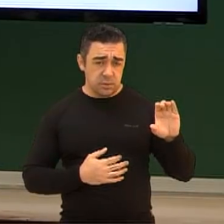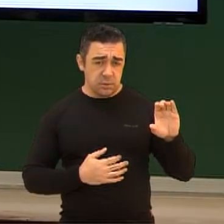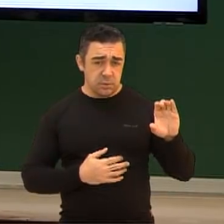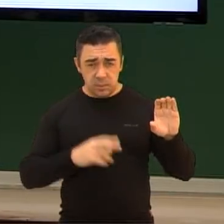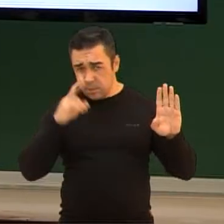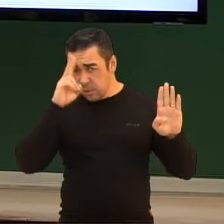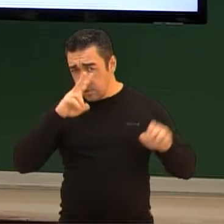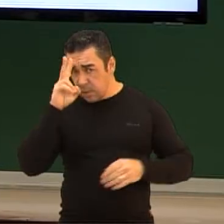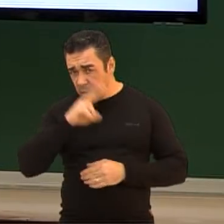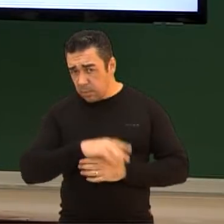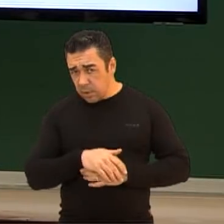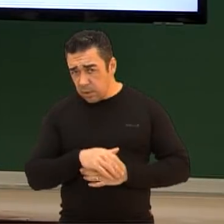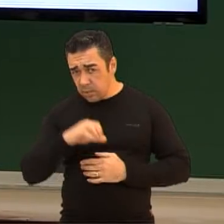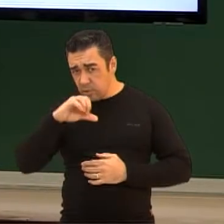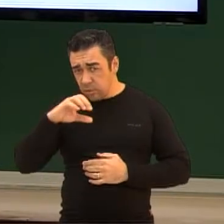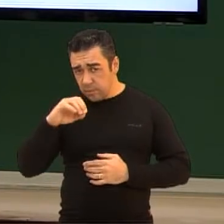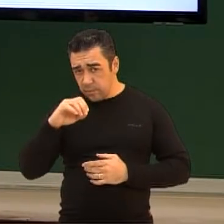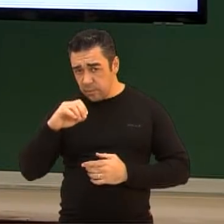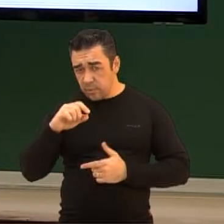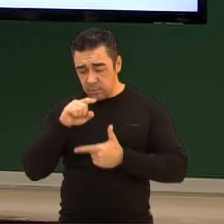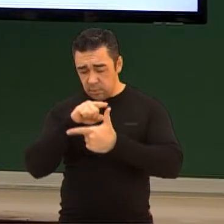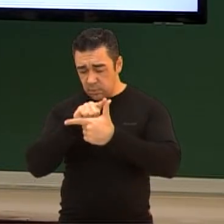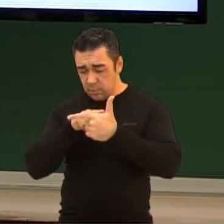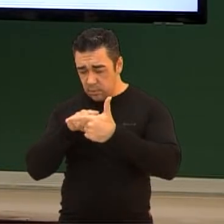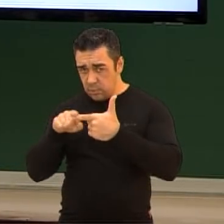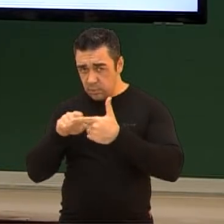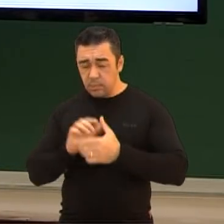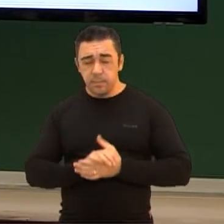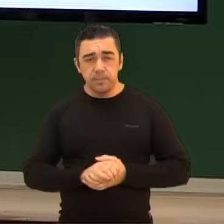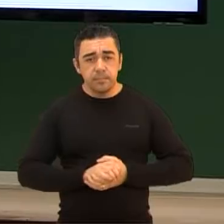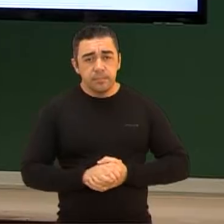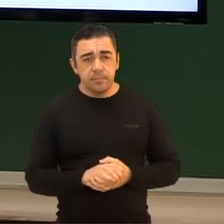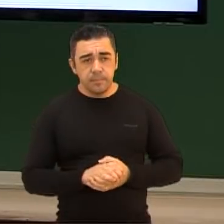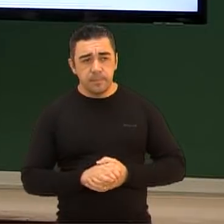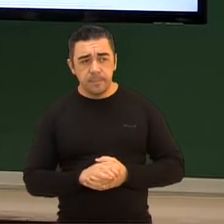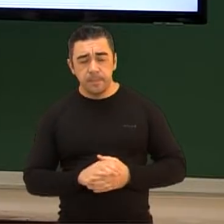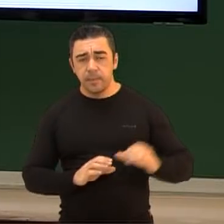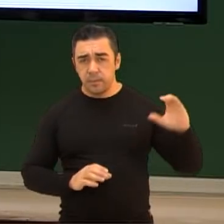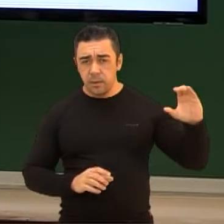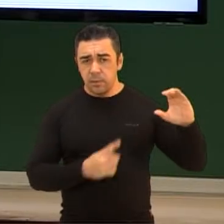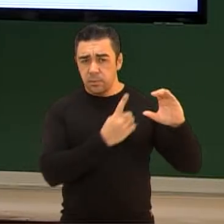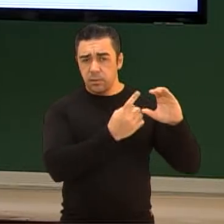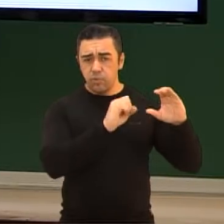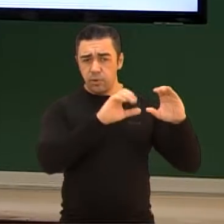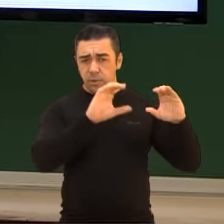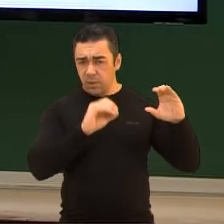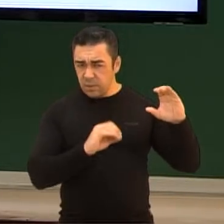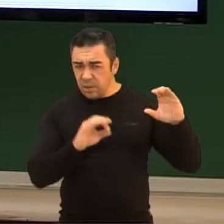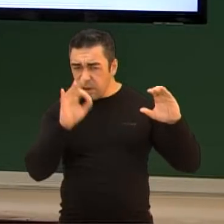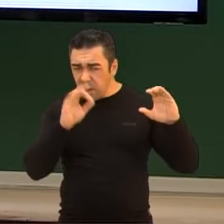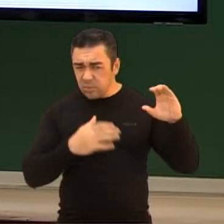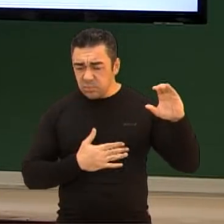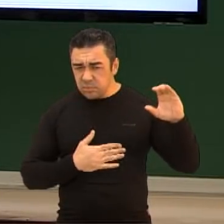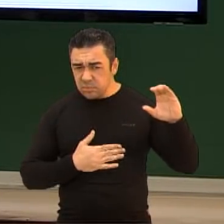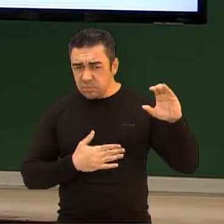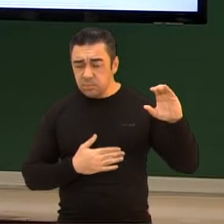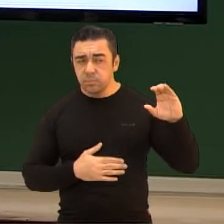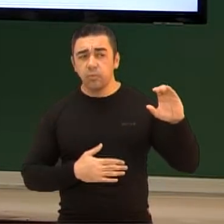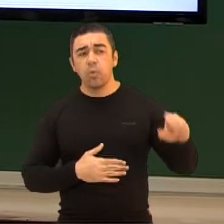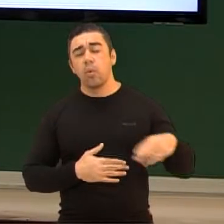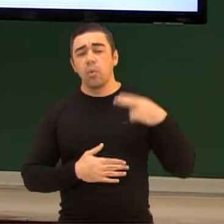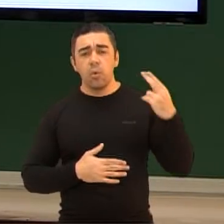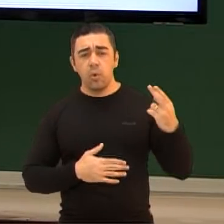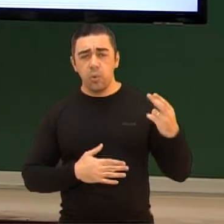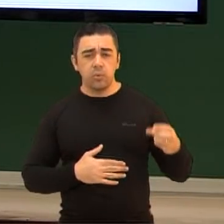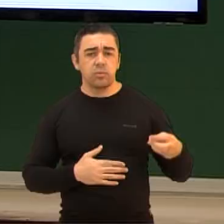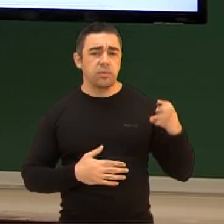Lembra, né, que 90 graus é 1/4 de volta. Esse giro é de 180 graus? Será que esse giro é de meia volta?